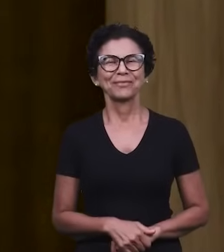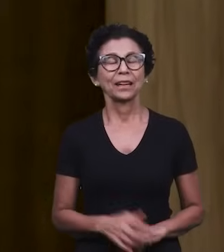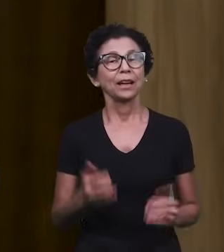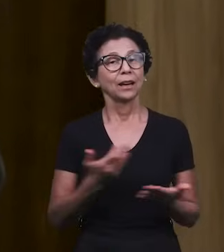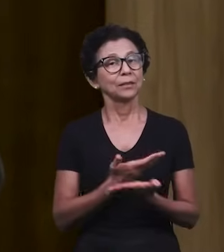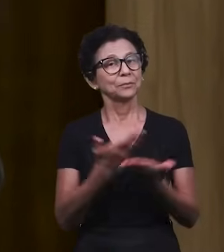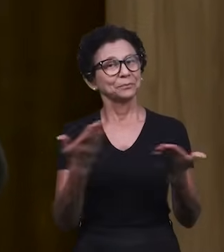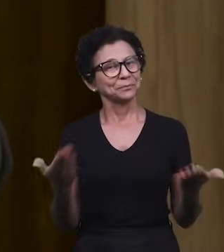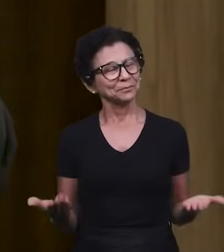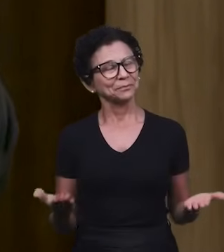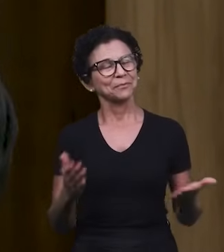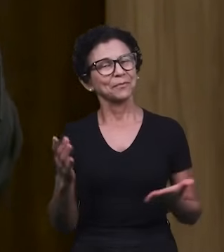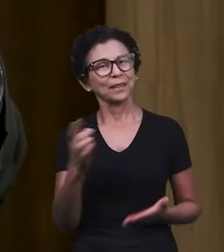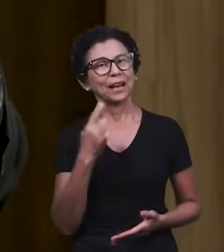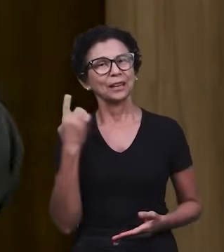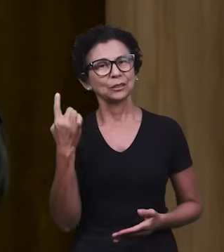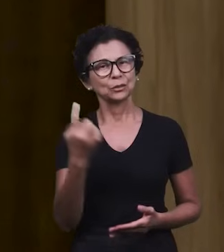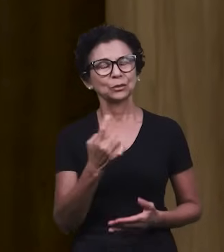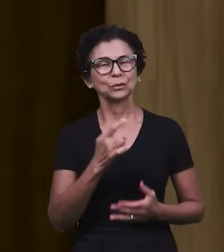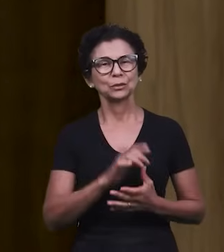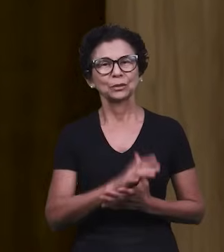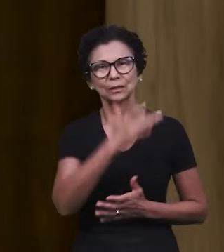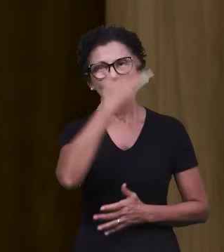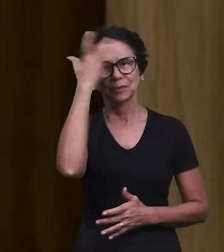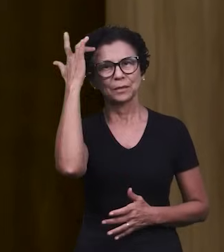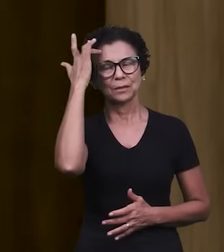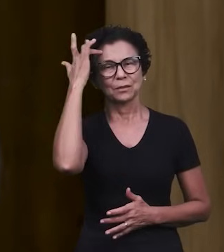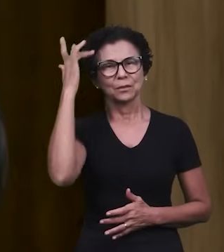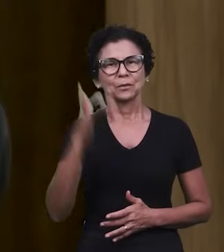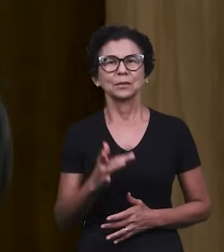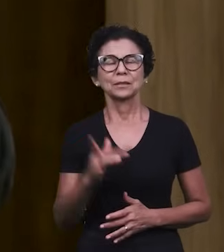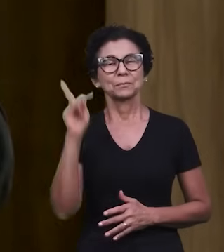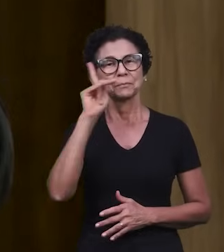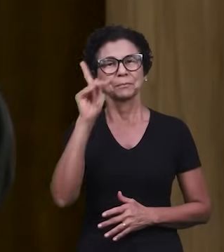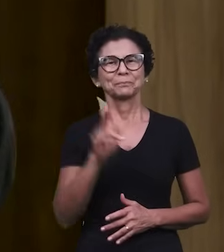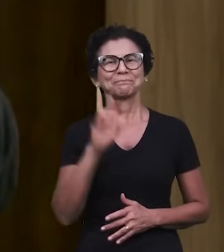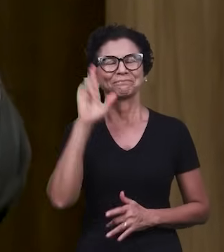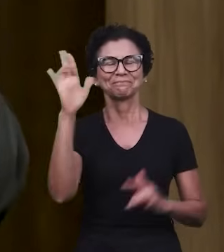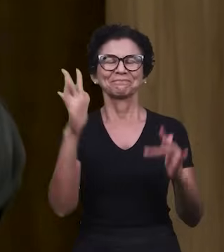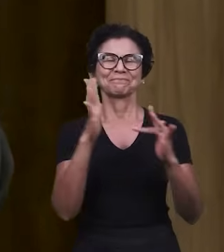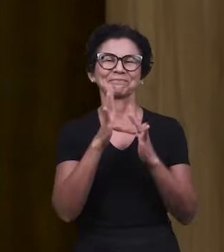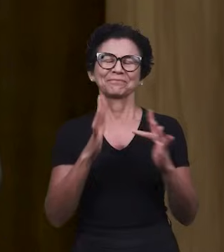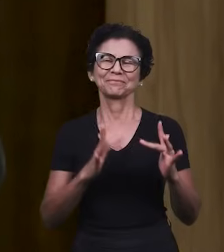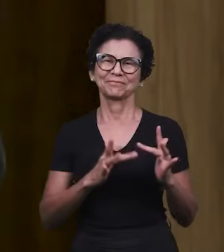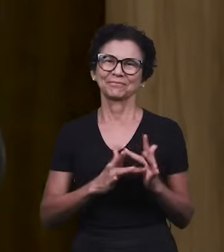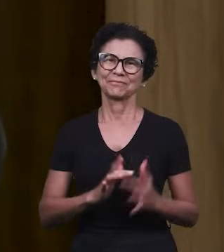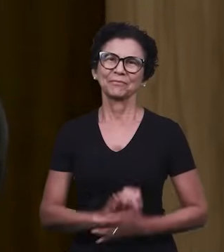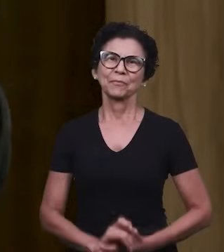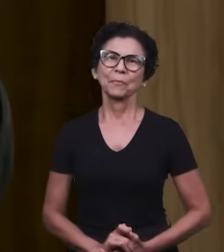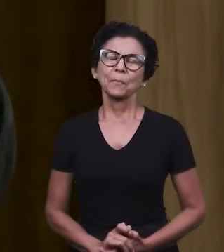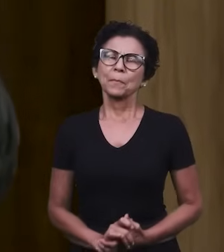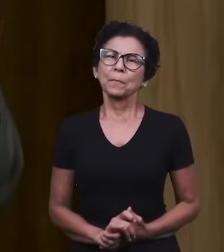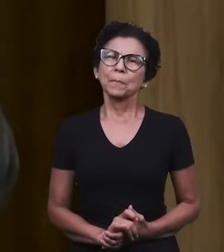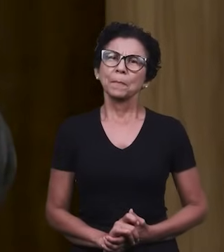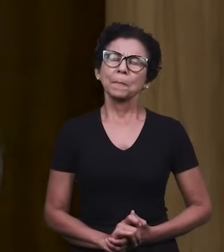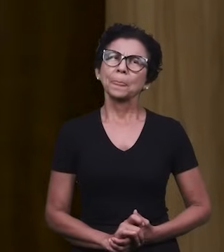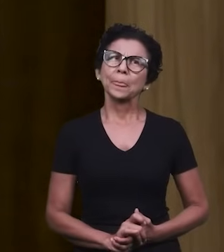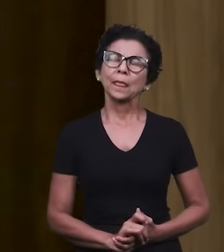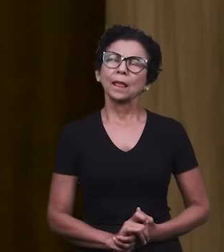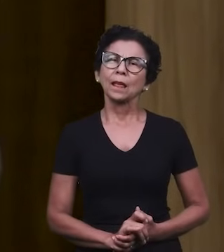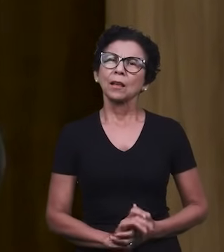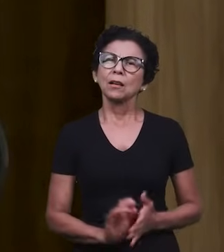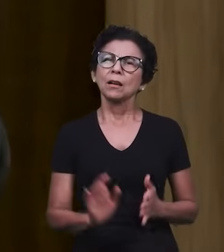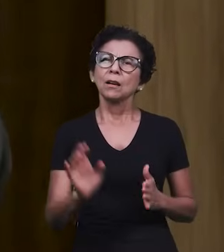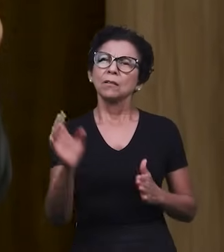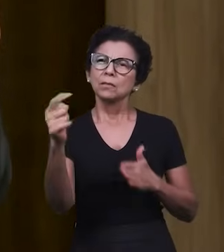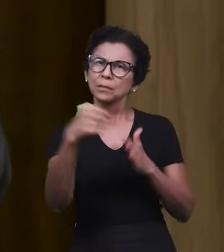Nós cumprimentamos a todos os nossos ouvintes com a paz do Senhor Jesus. Você pergunta